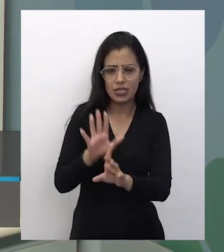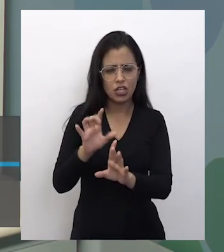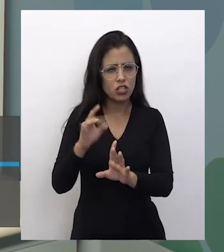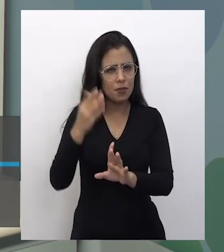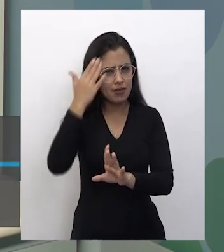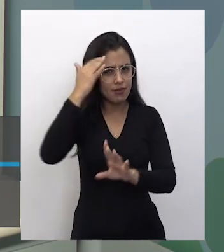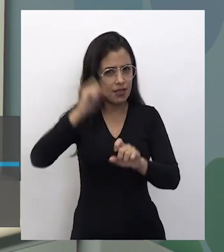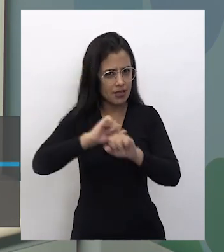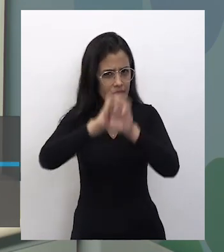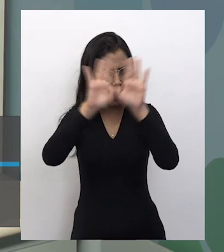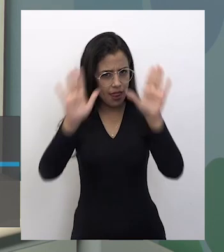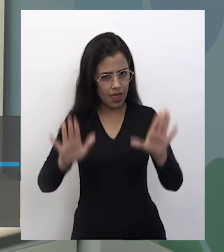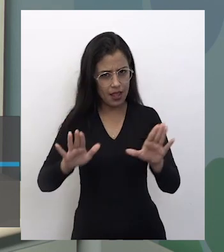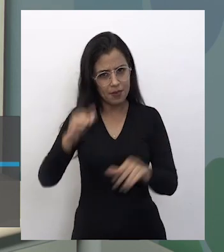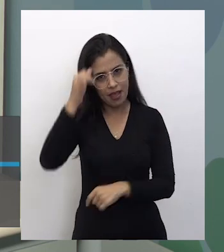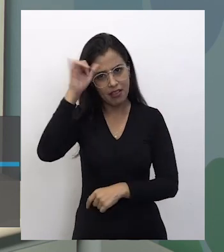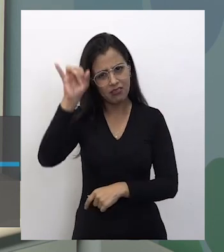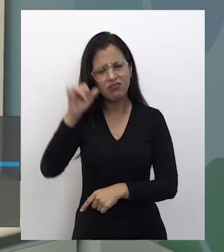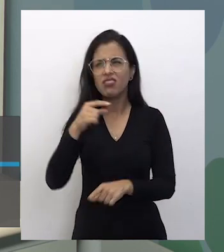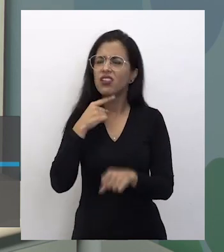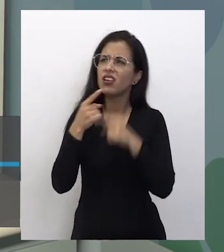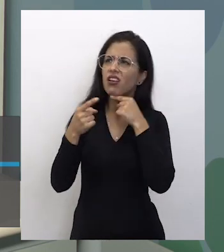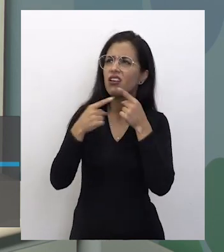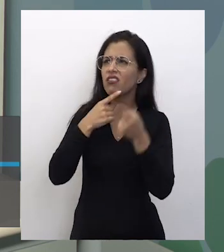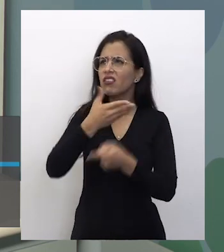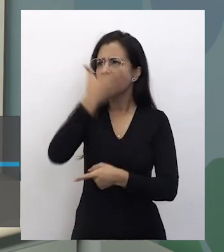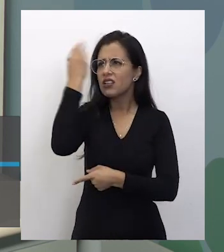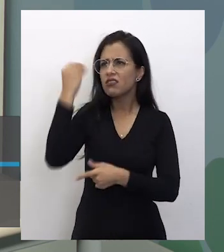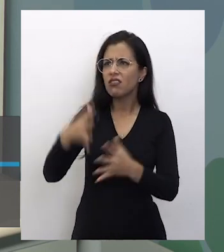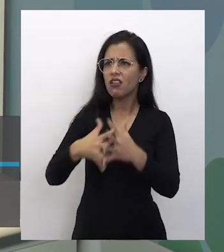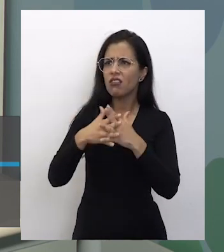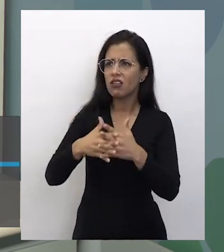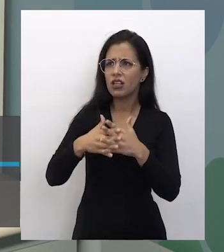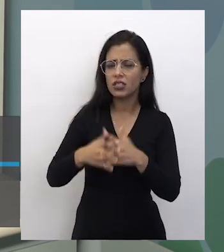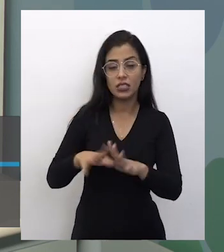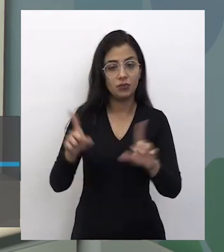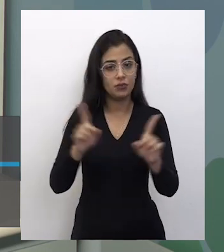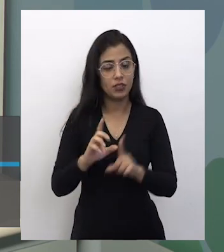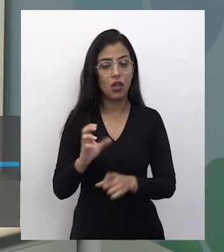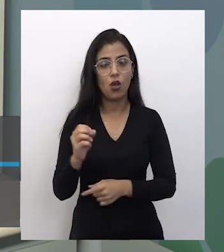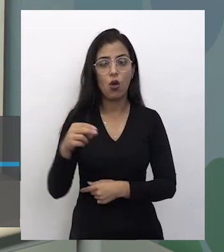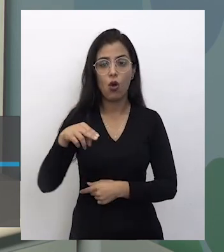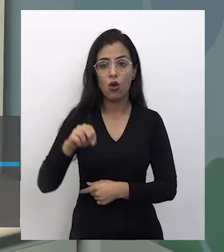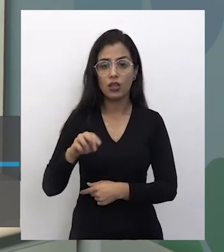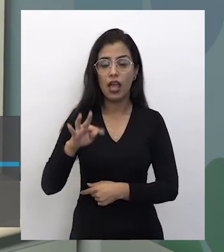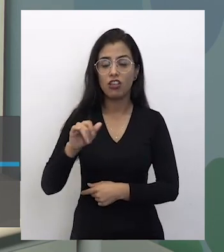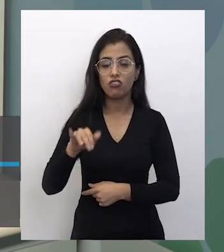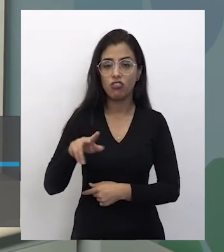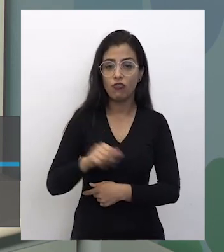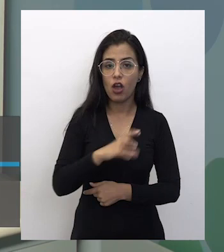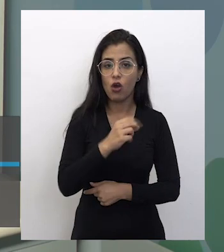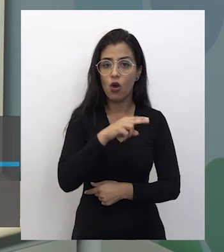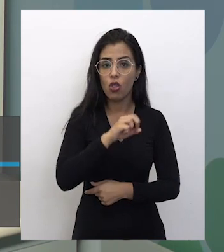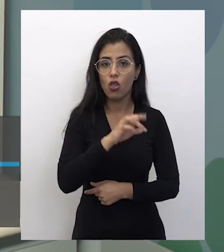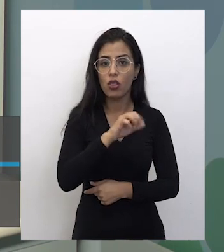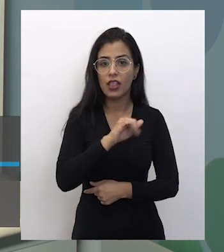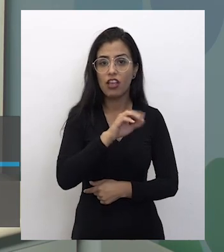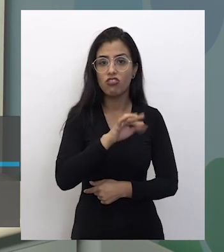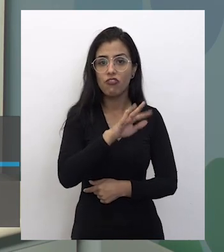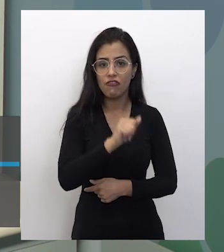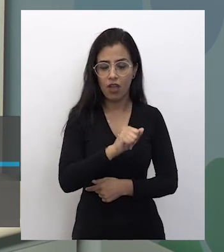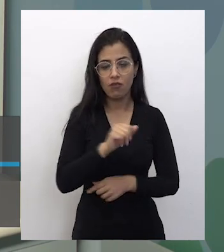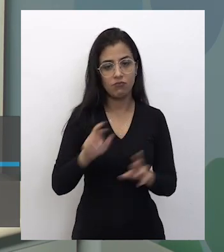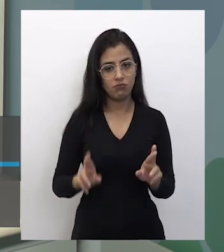para não ficarem aqui, ai, professora, eu esqueci, eu confundi conativa com conotativa, tudo bem? Então, continuando. Então,